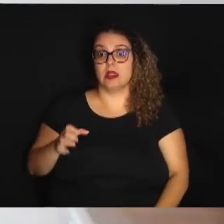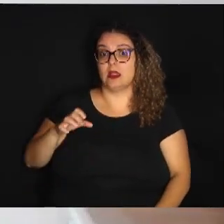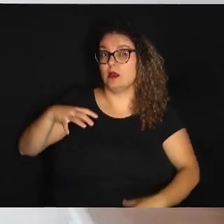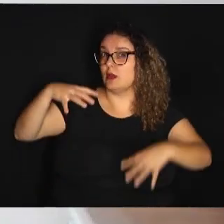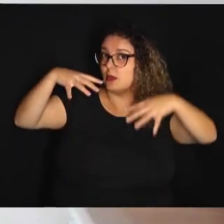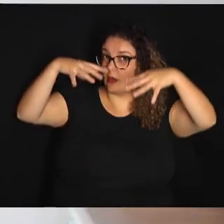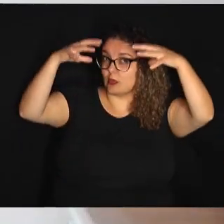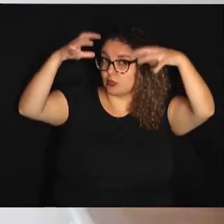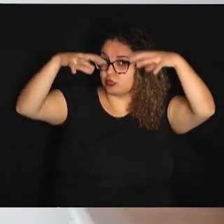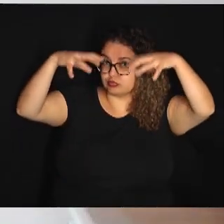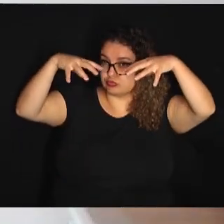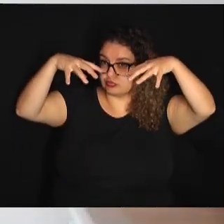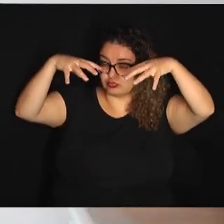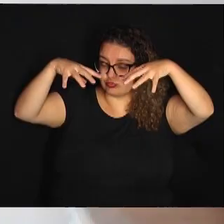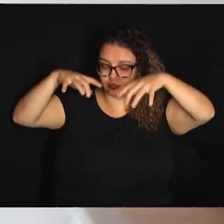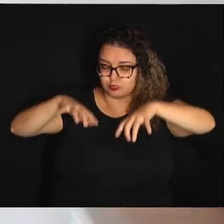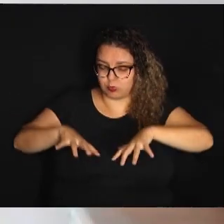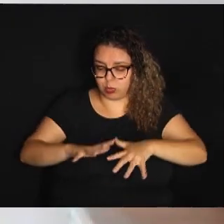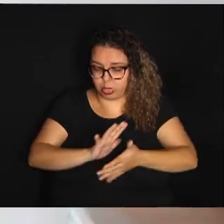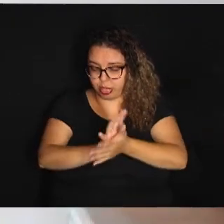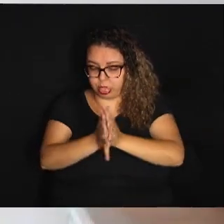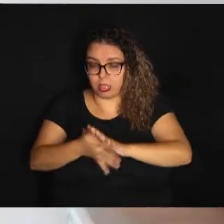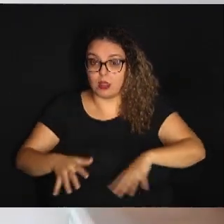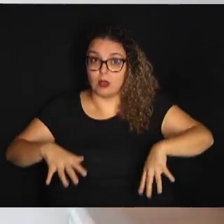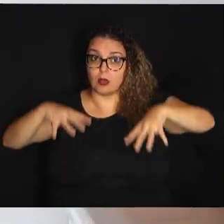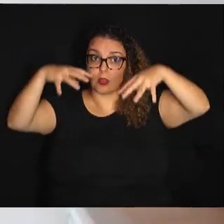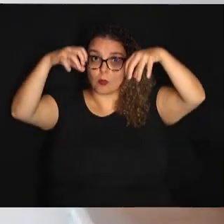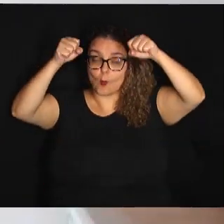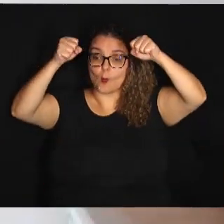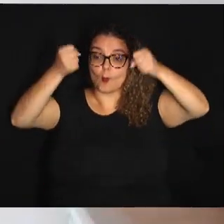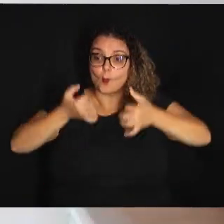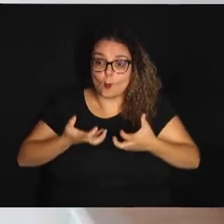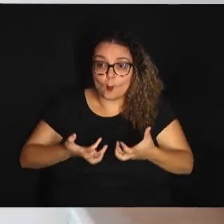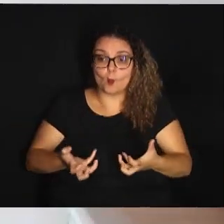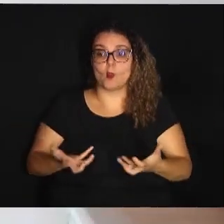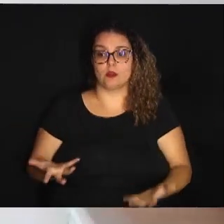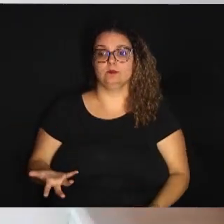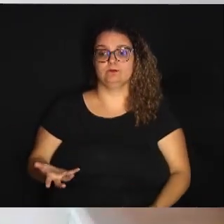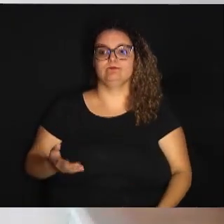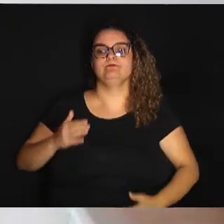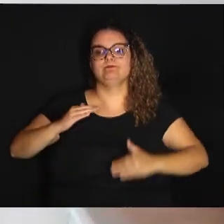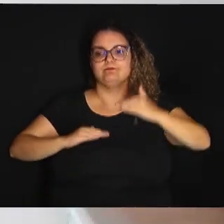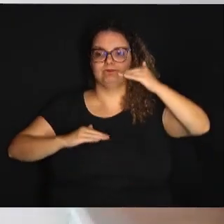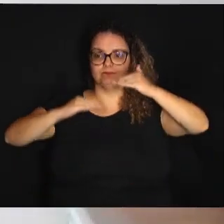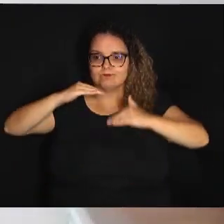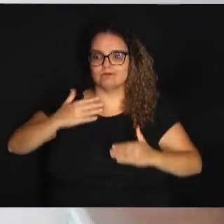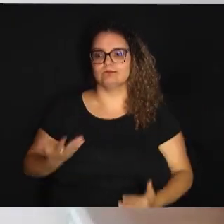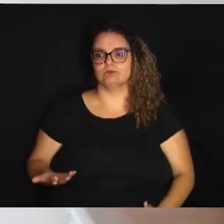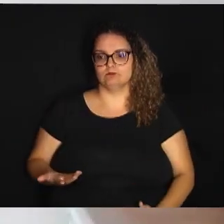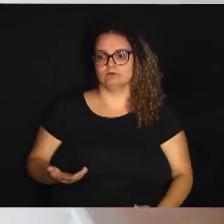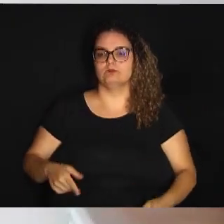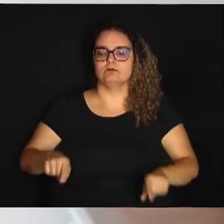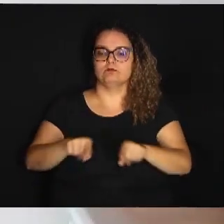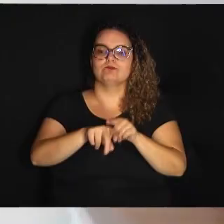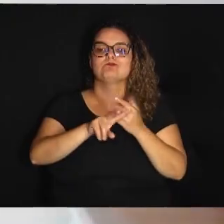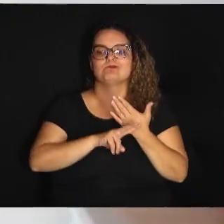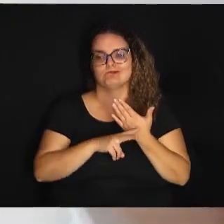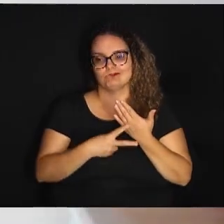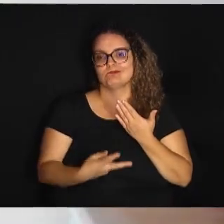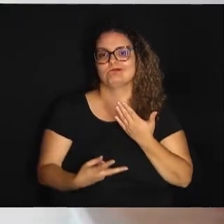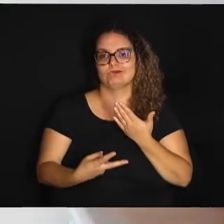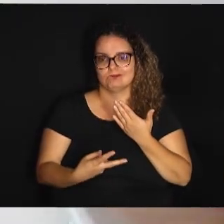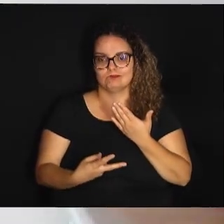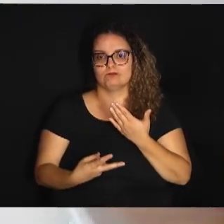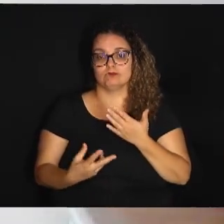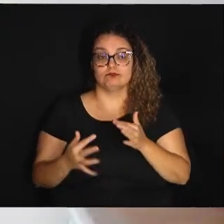água, né, uma estiagem maior, ou então muita água destruindo plantações. Então, é um desequilíbrio que vai